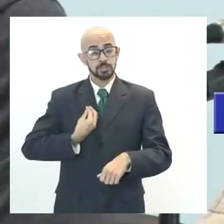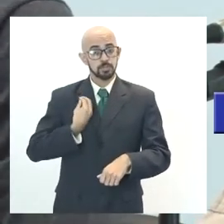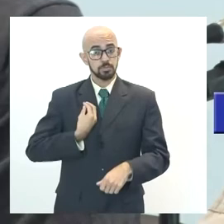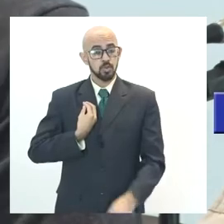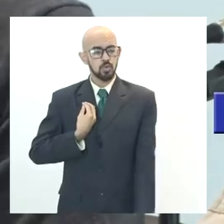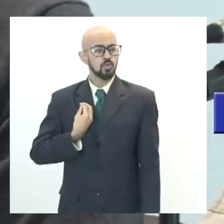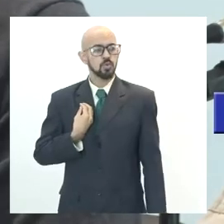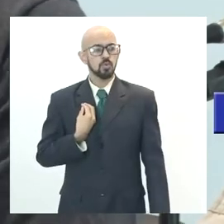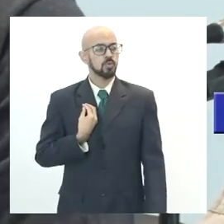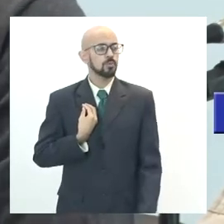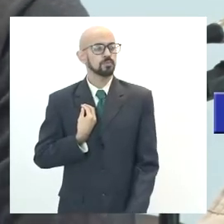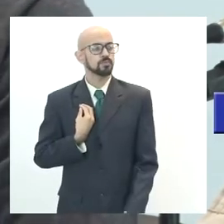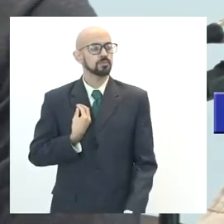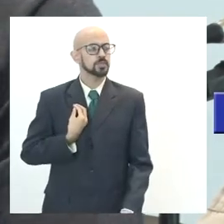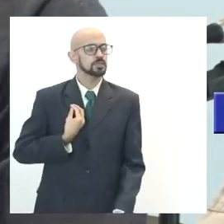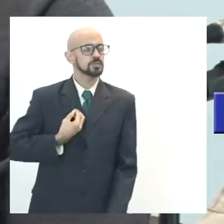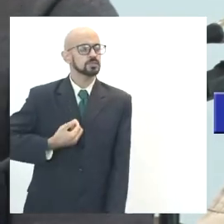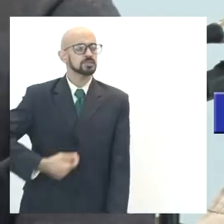cestas